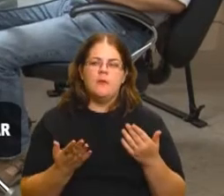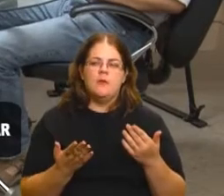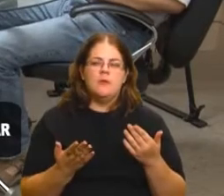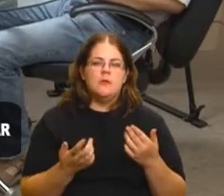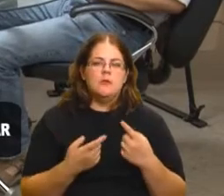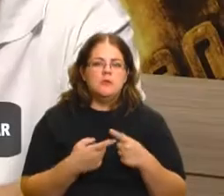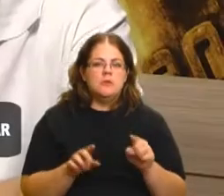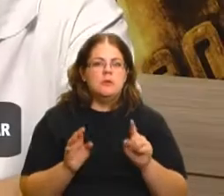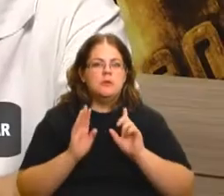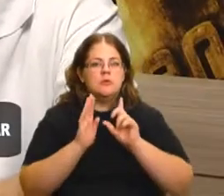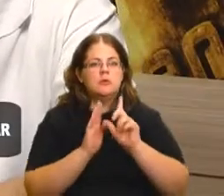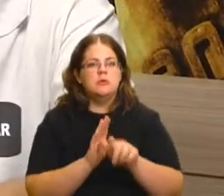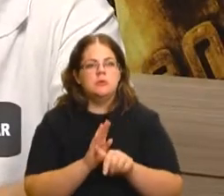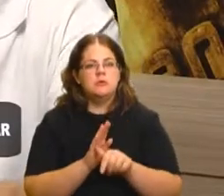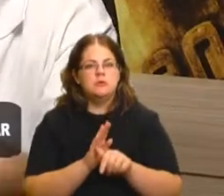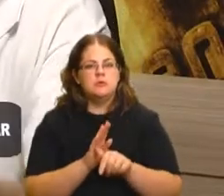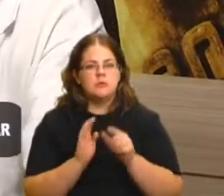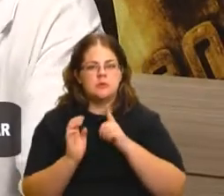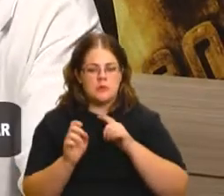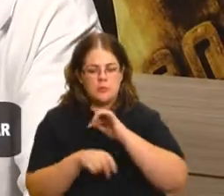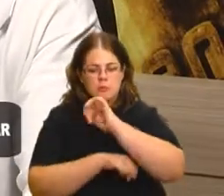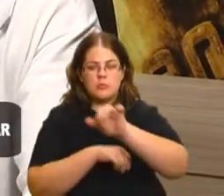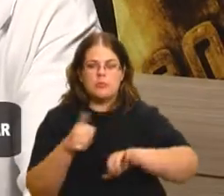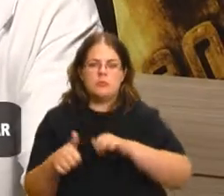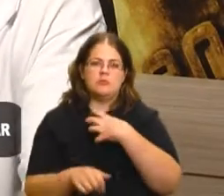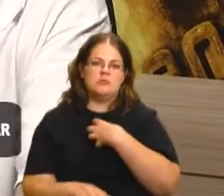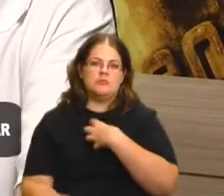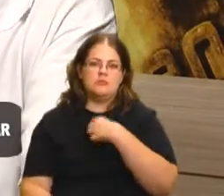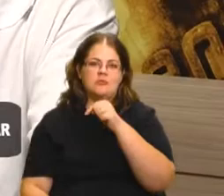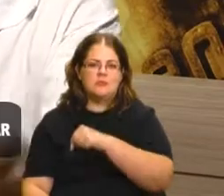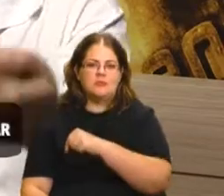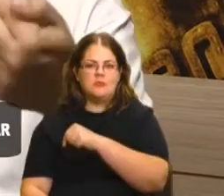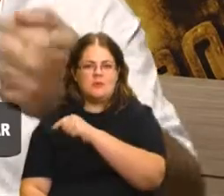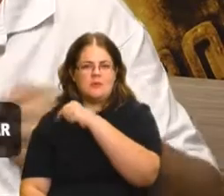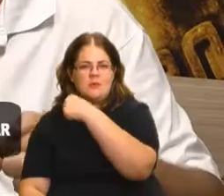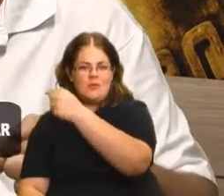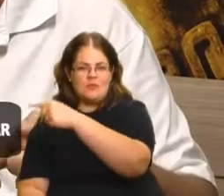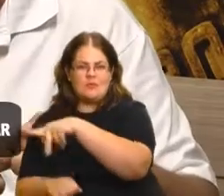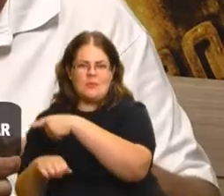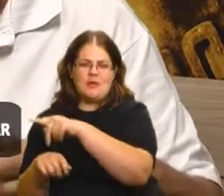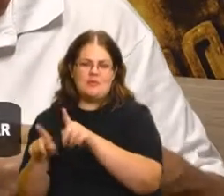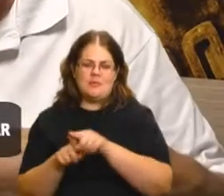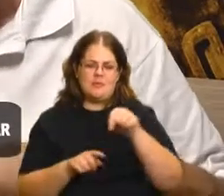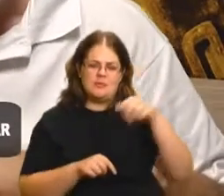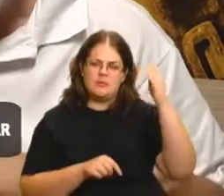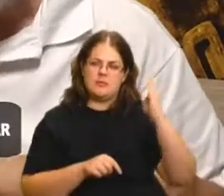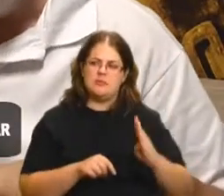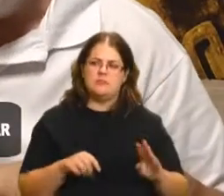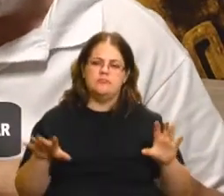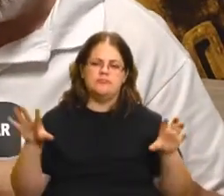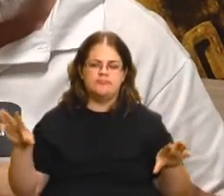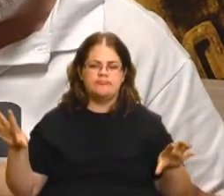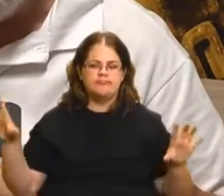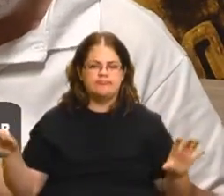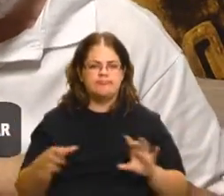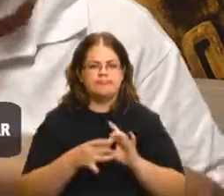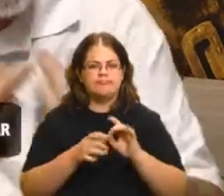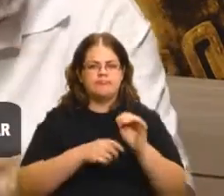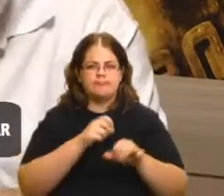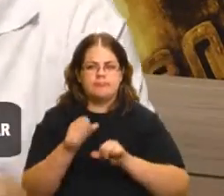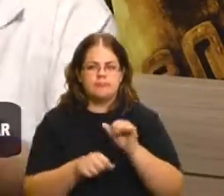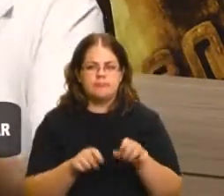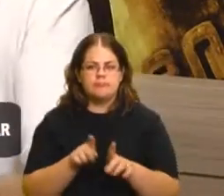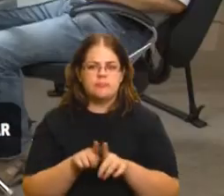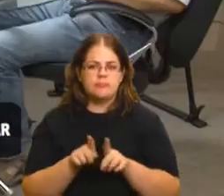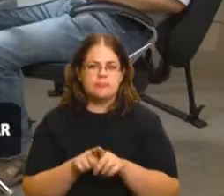Mas logo depois muda a situação internacional. E assim como a abertura internacional favoreceu o crescimento aqui, ela